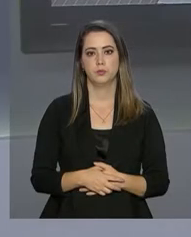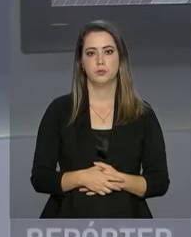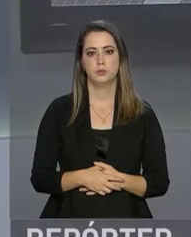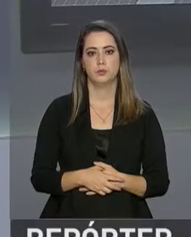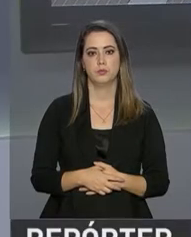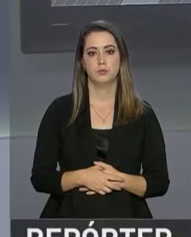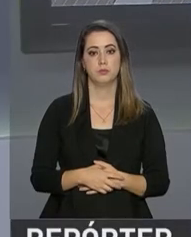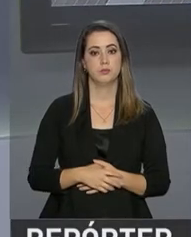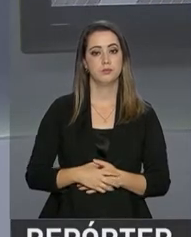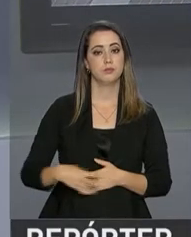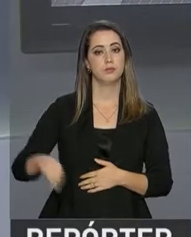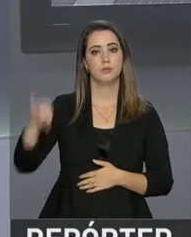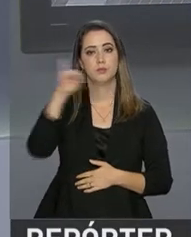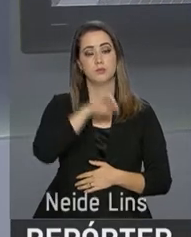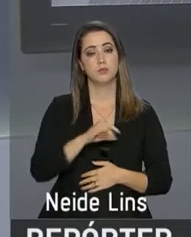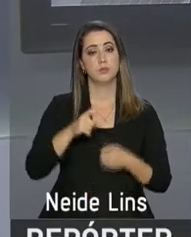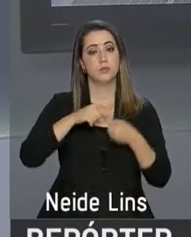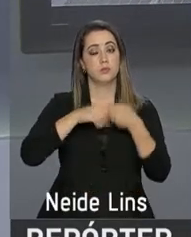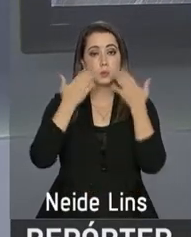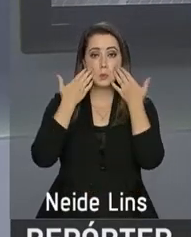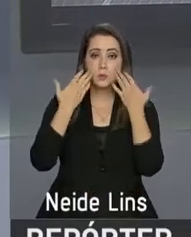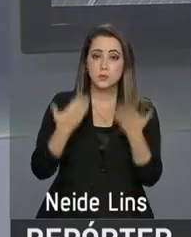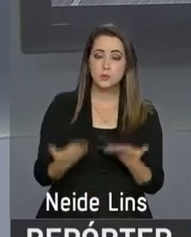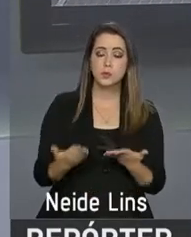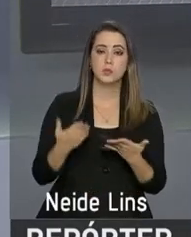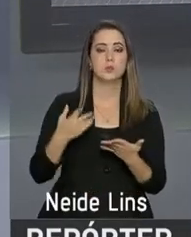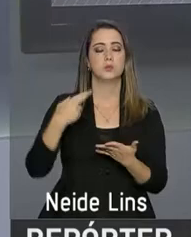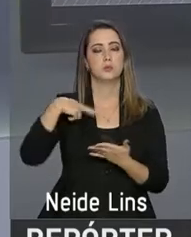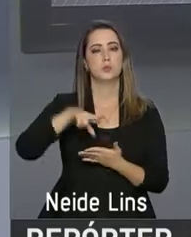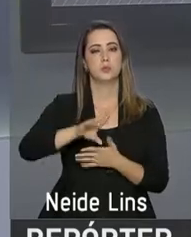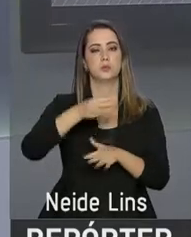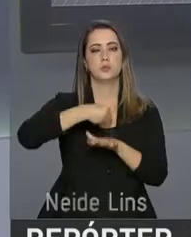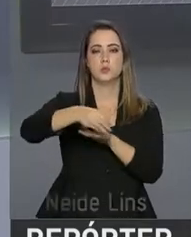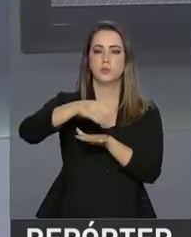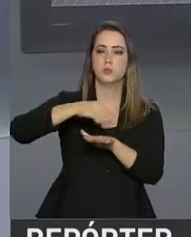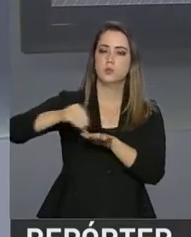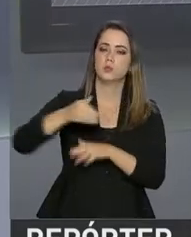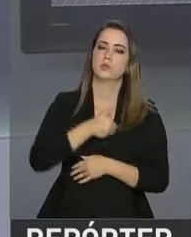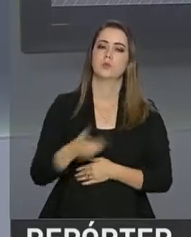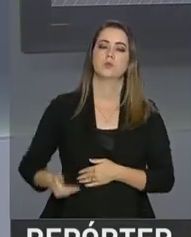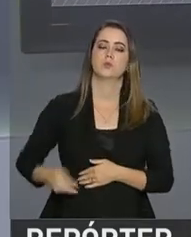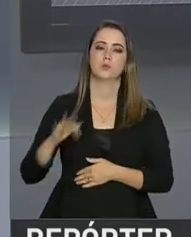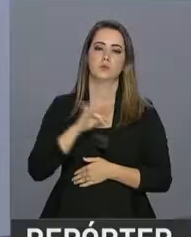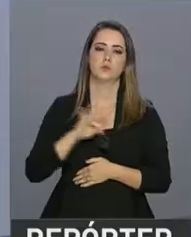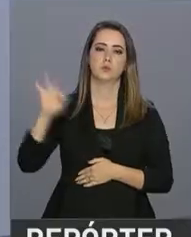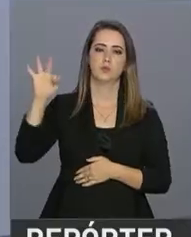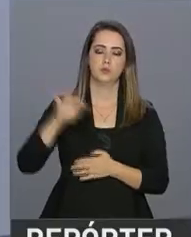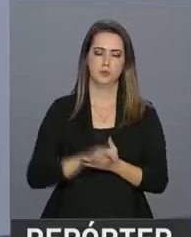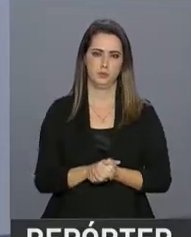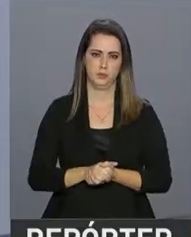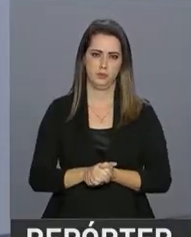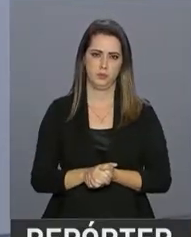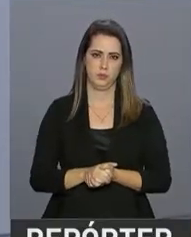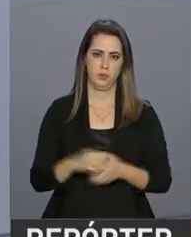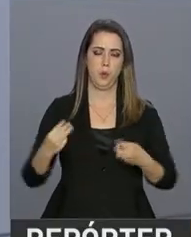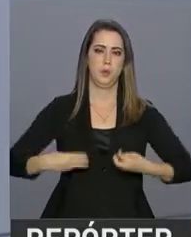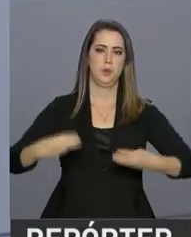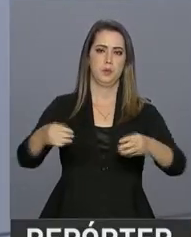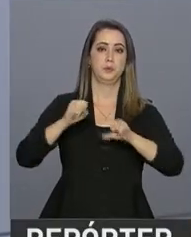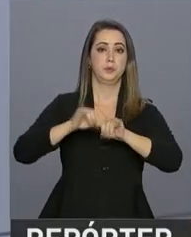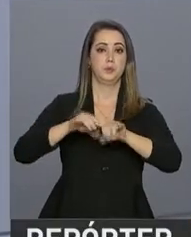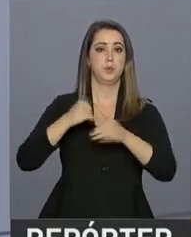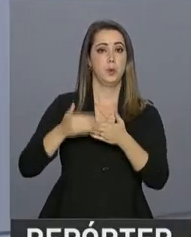o lá voltamos com repórter nbr e as notícias do governo federal o ministério da educação